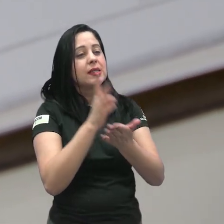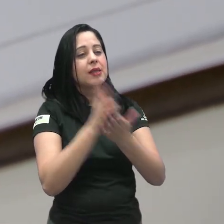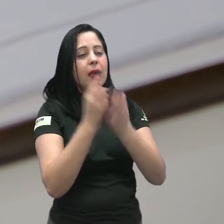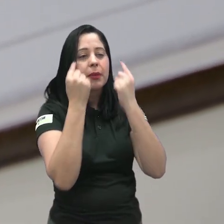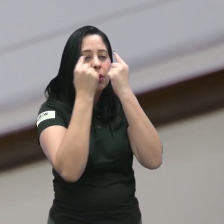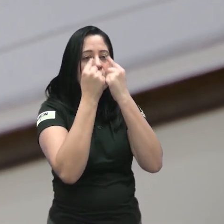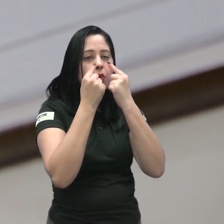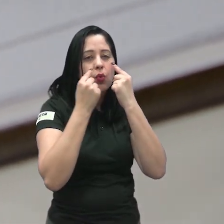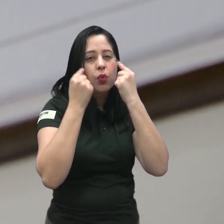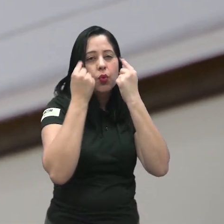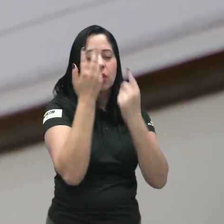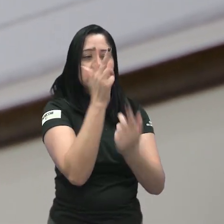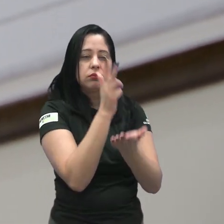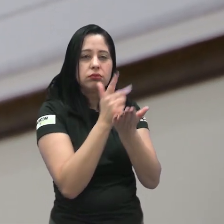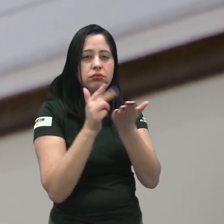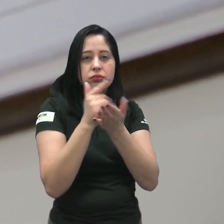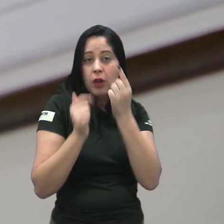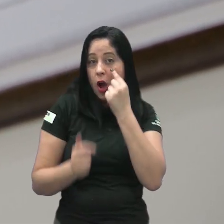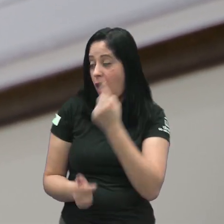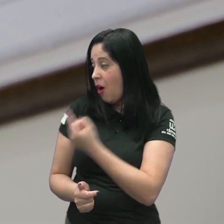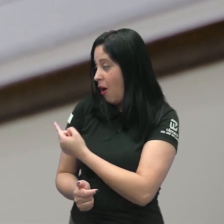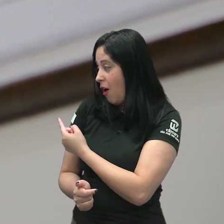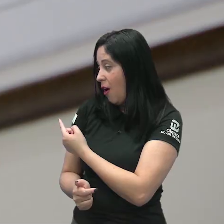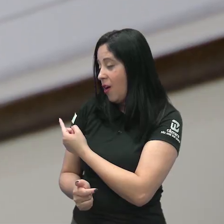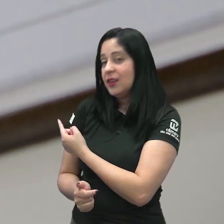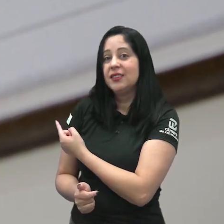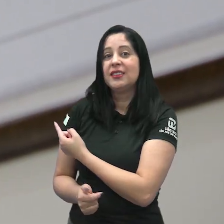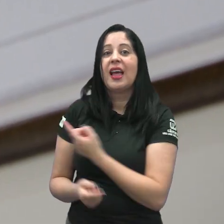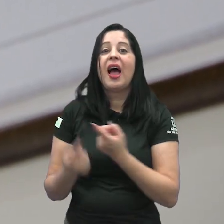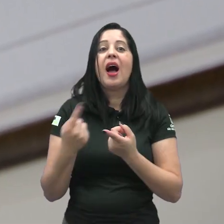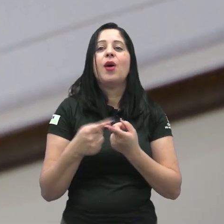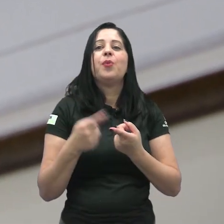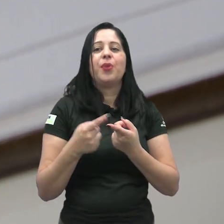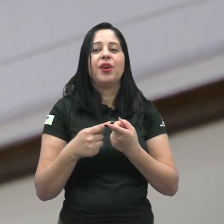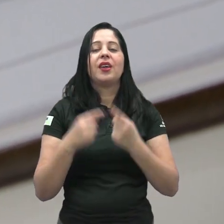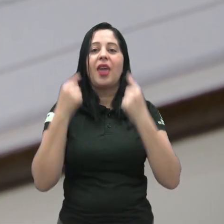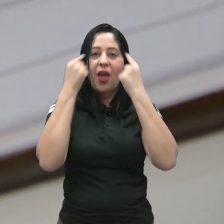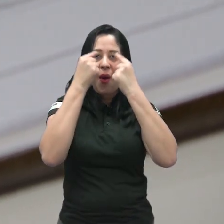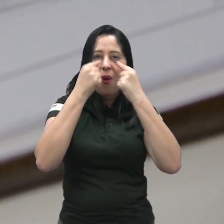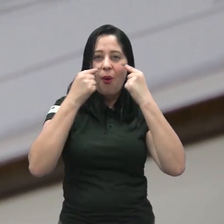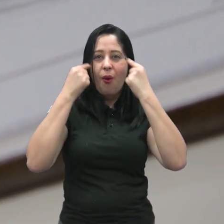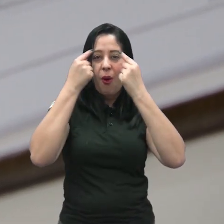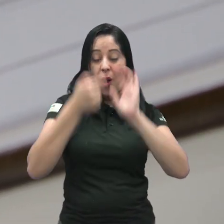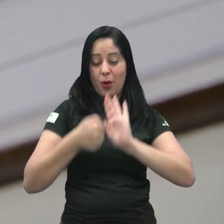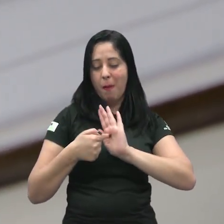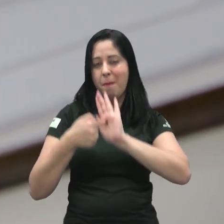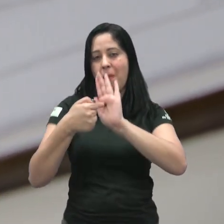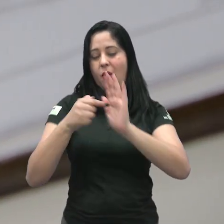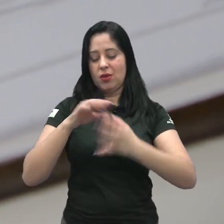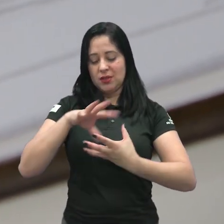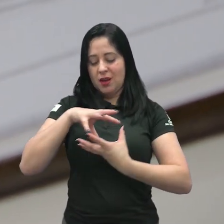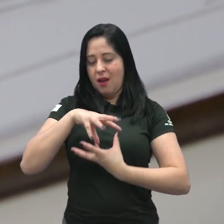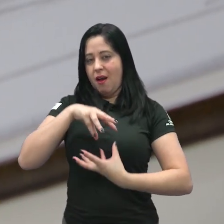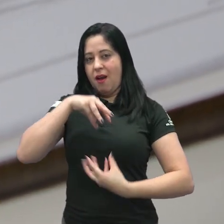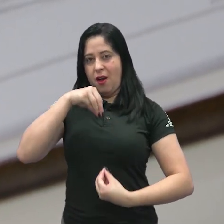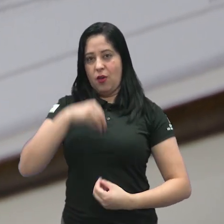gosto de começar pelos olhos, porque os olhos, né, como fala, é a expressão da alma, a janela da alma, isso, né?